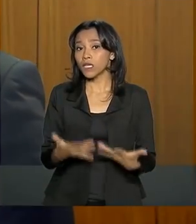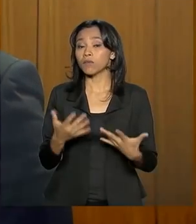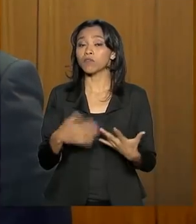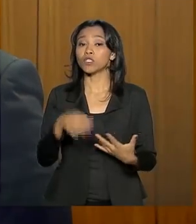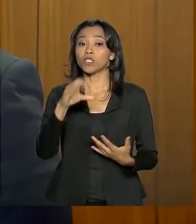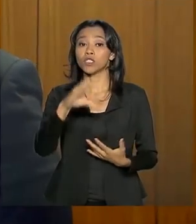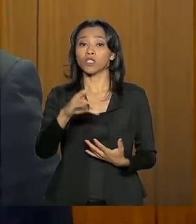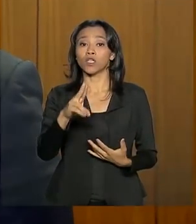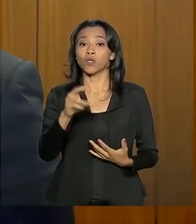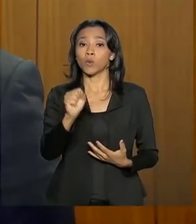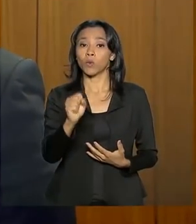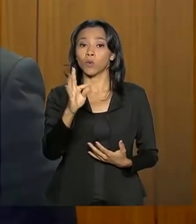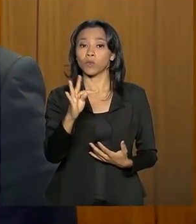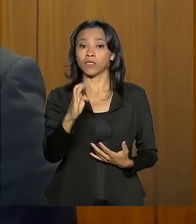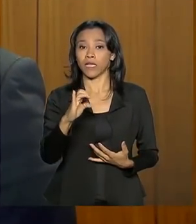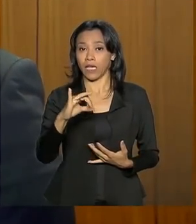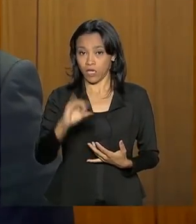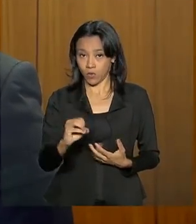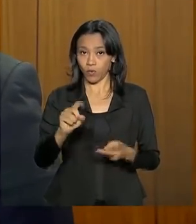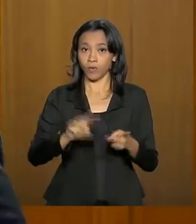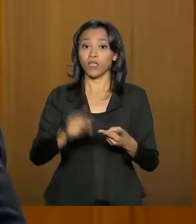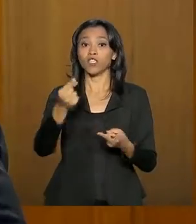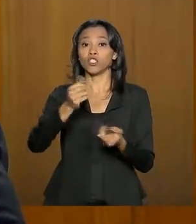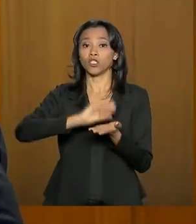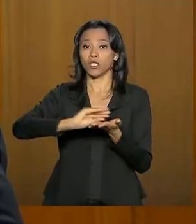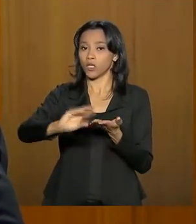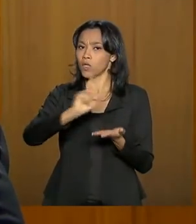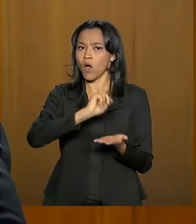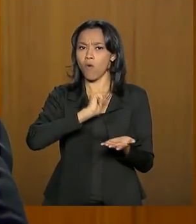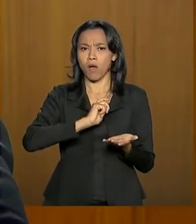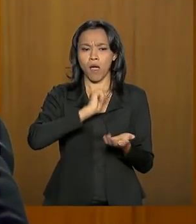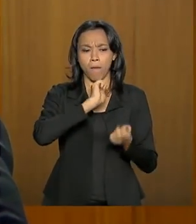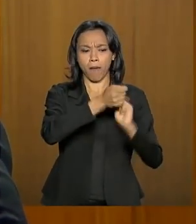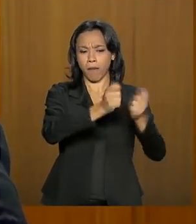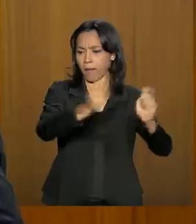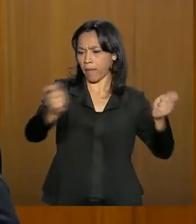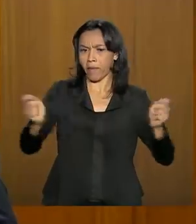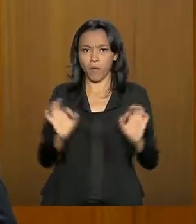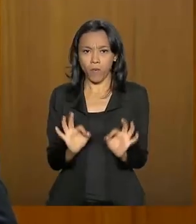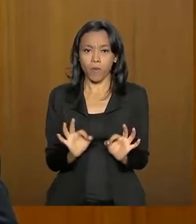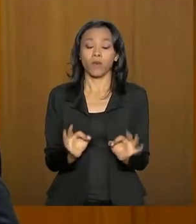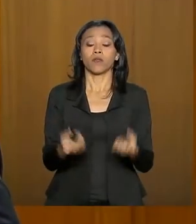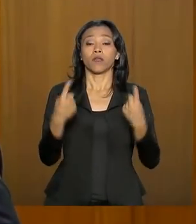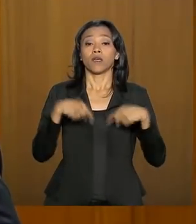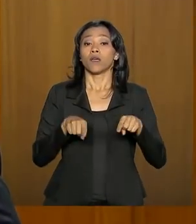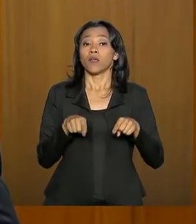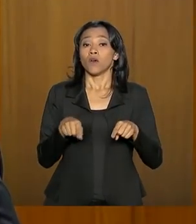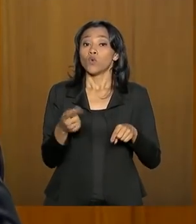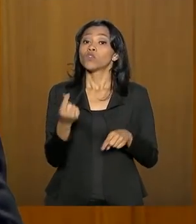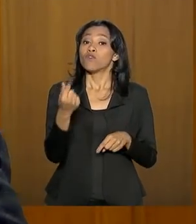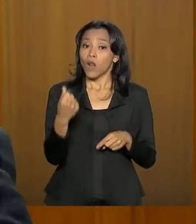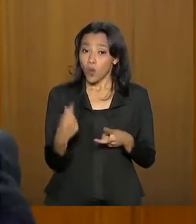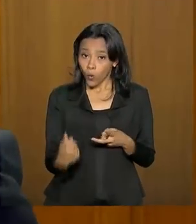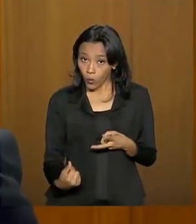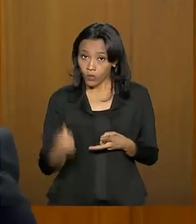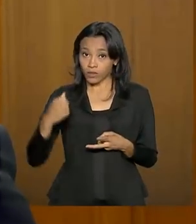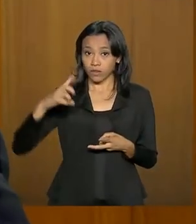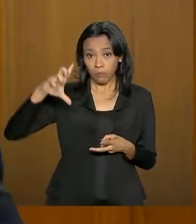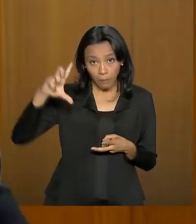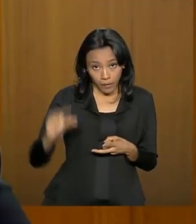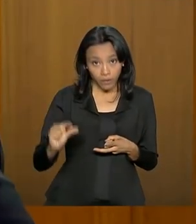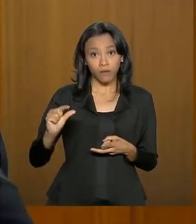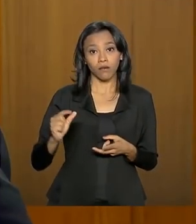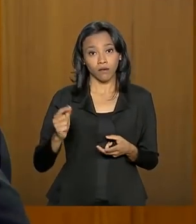investimentos Não estamos falando aqui de folha de pagamento Utilizando-se os preços mais baixos praticados pelos seis